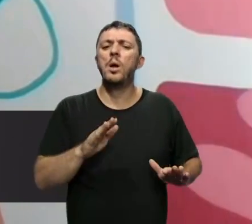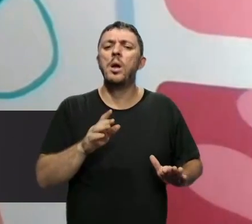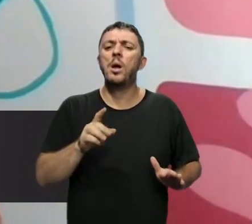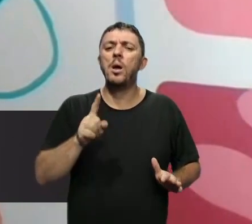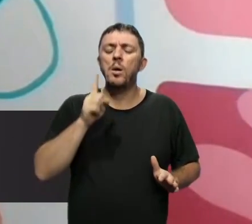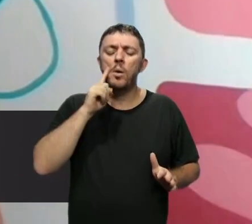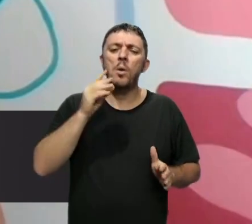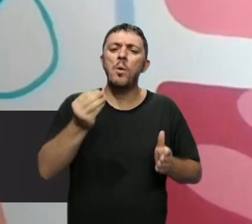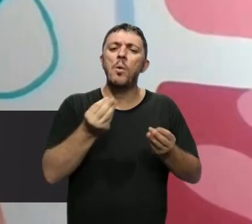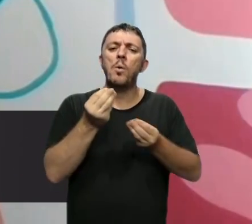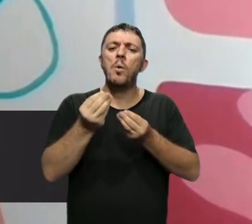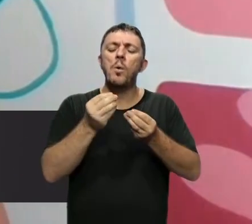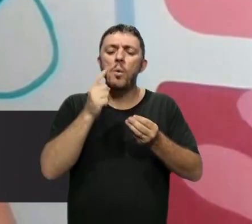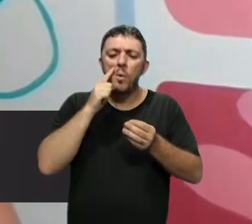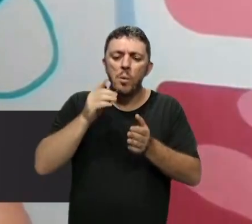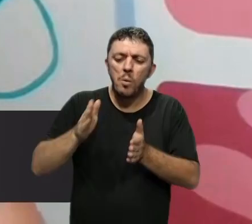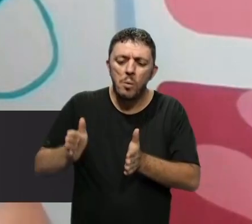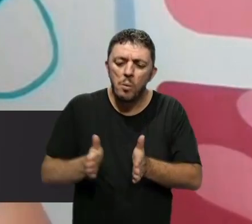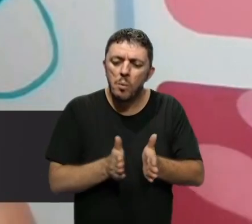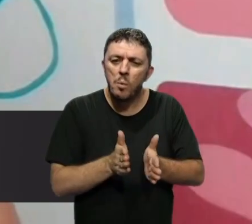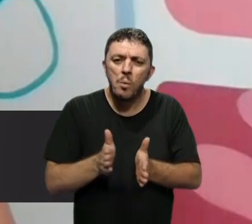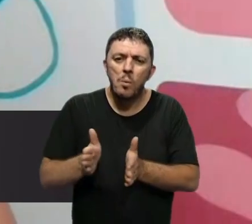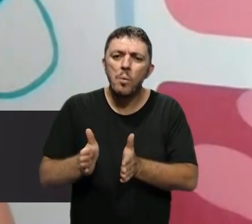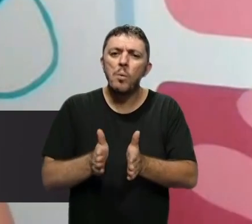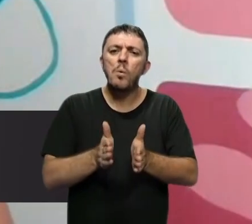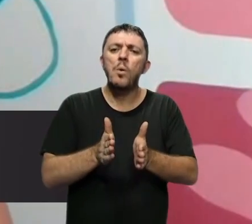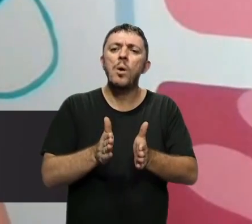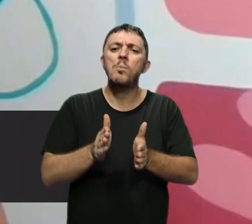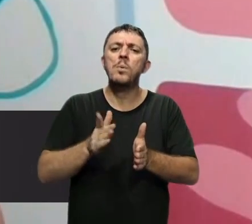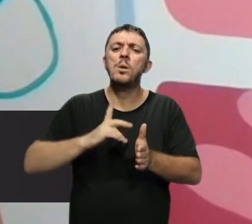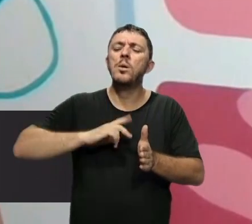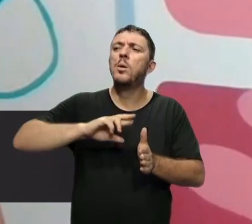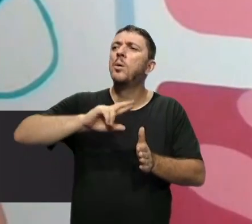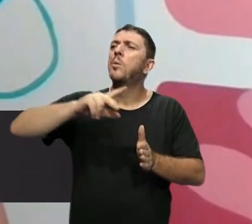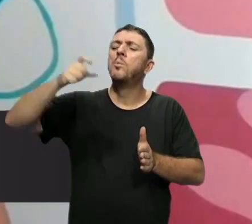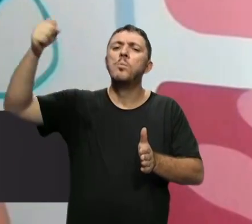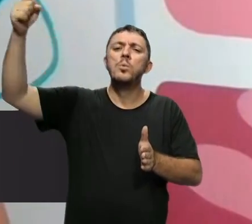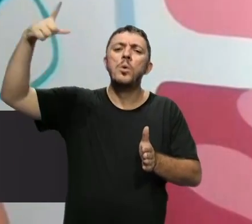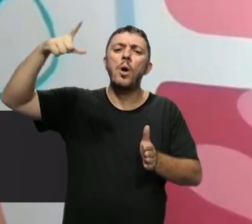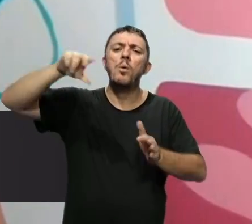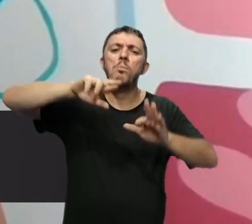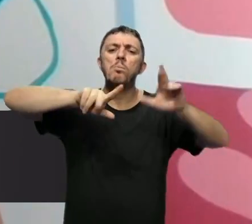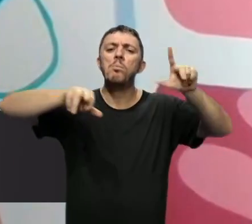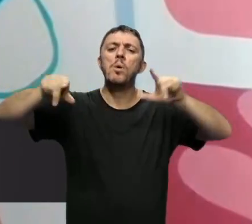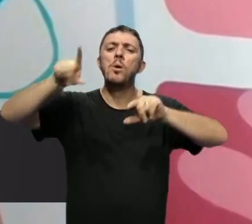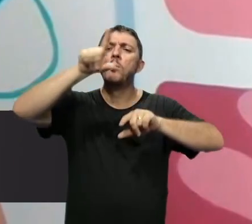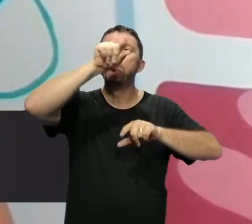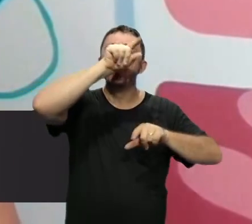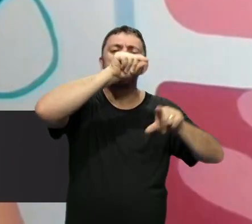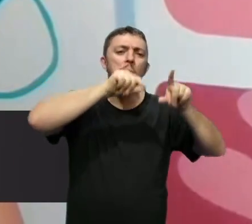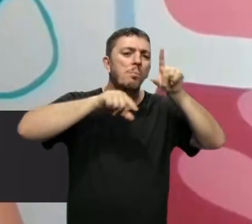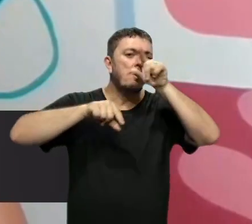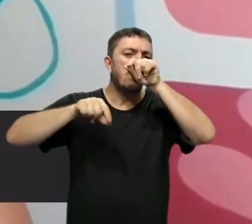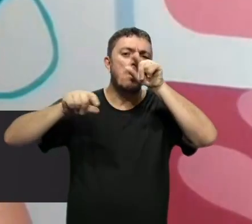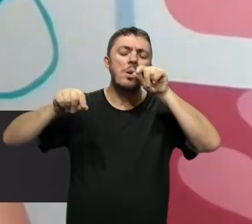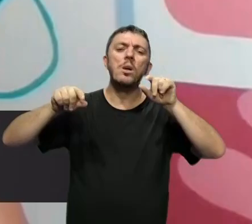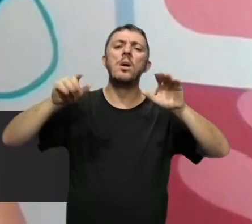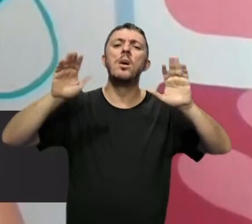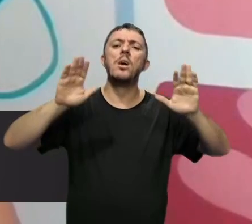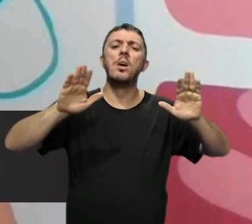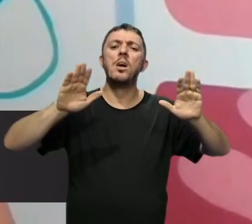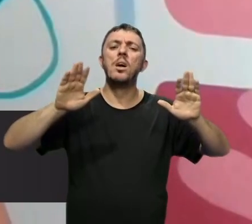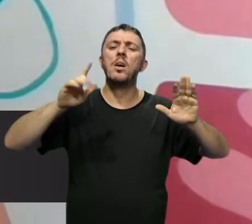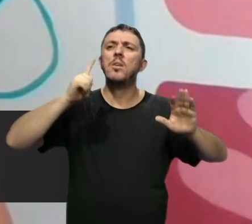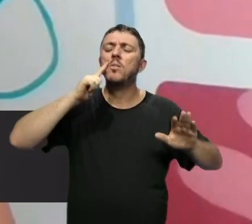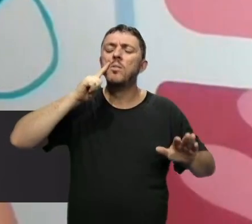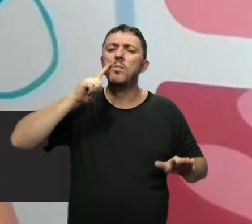do sol, a gente conseguiu pesquisar os diferentes tipos de pássaros que apareciam por ali. Por que será que aparecia num